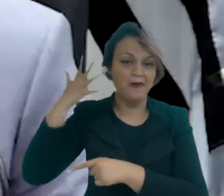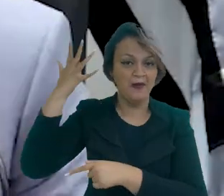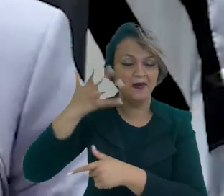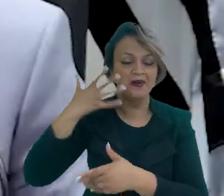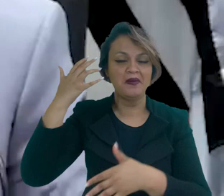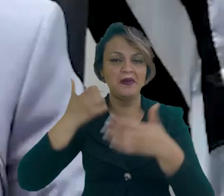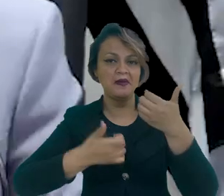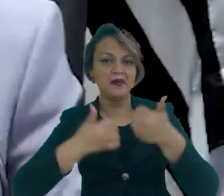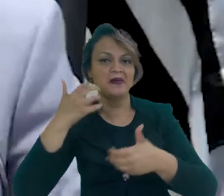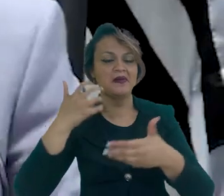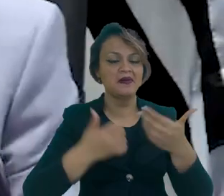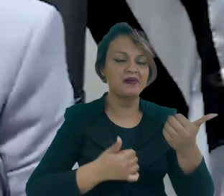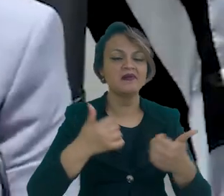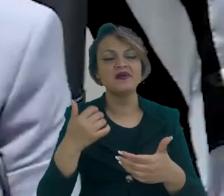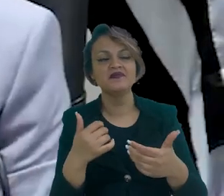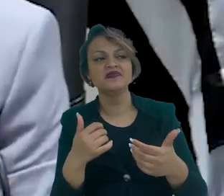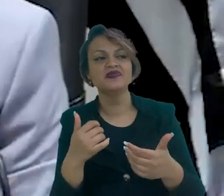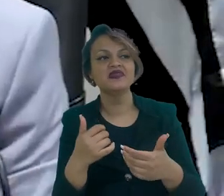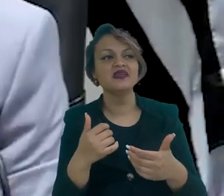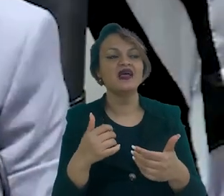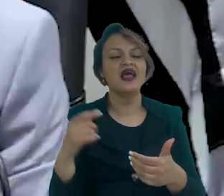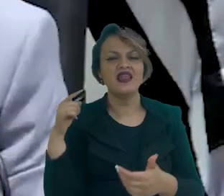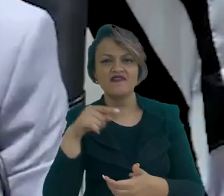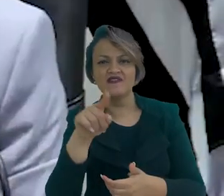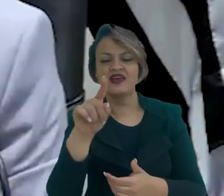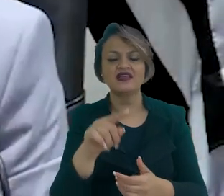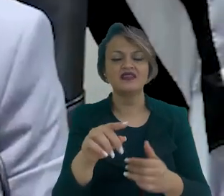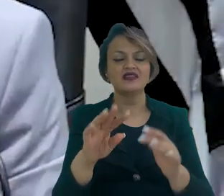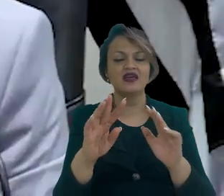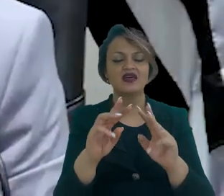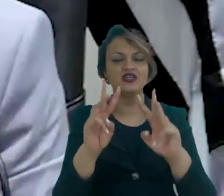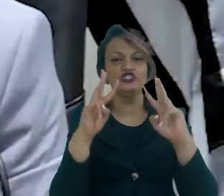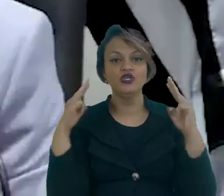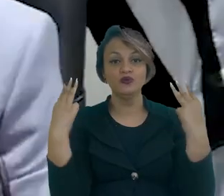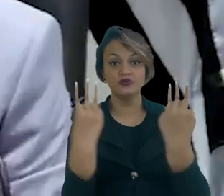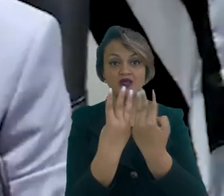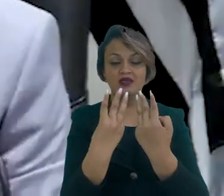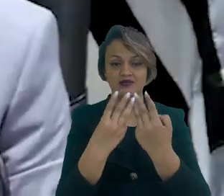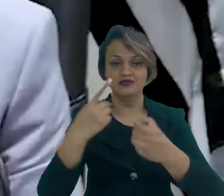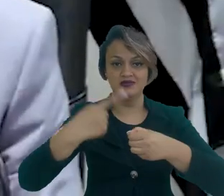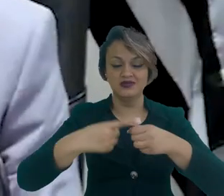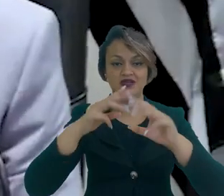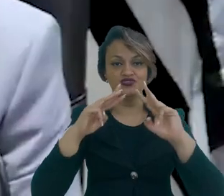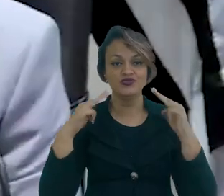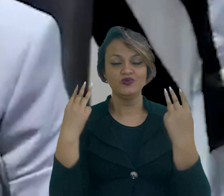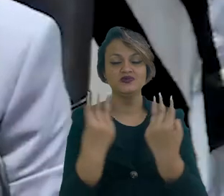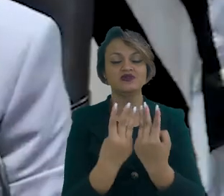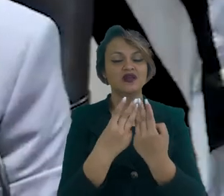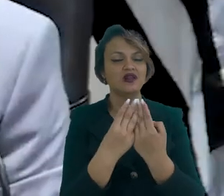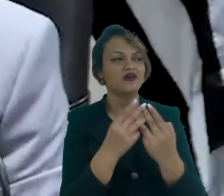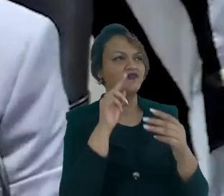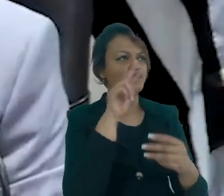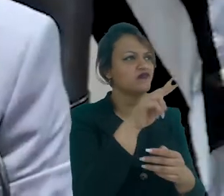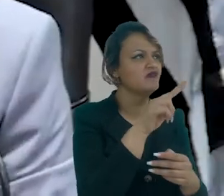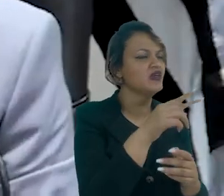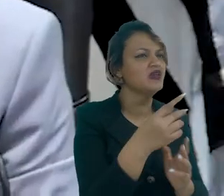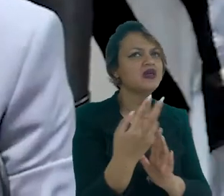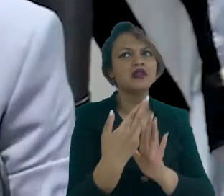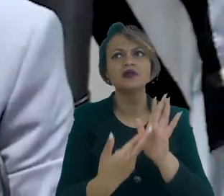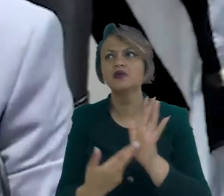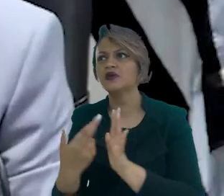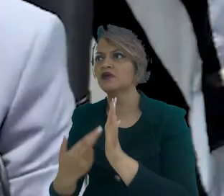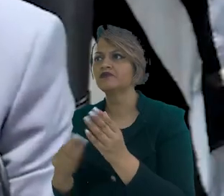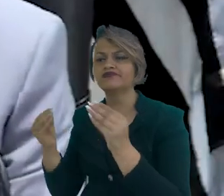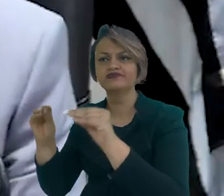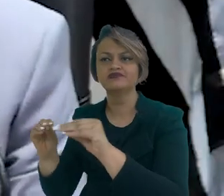do filme é um ela quando ela faz o ela vai né até Jerusalém fazer a cobertura né